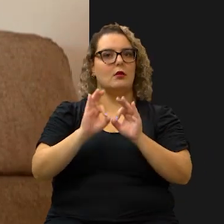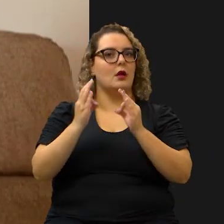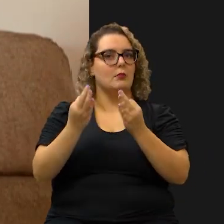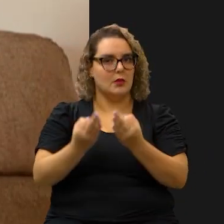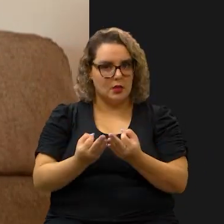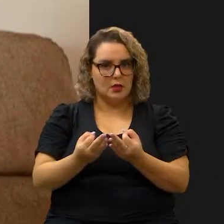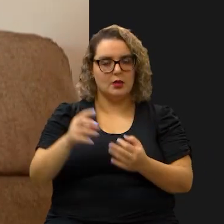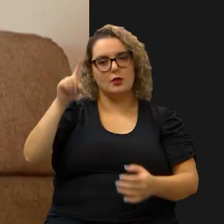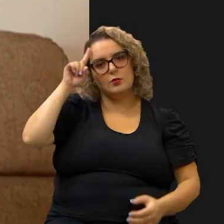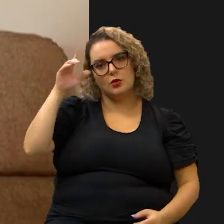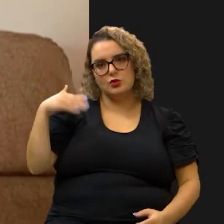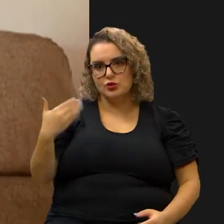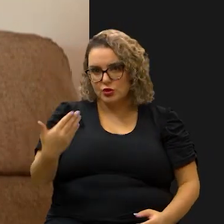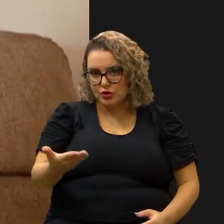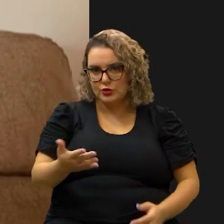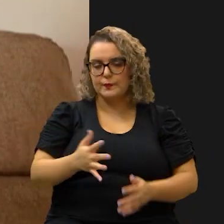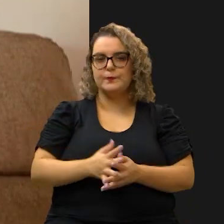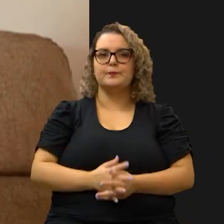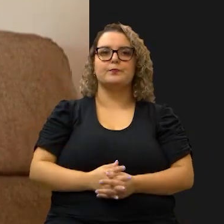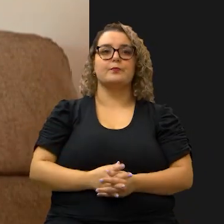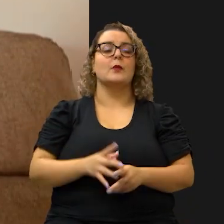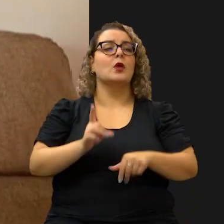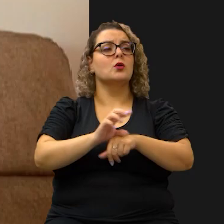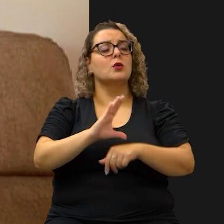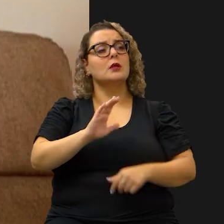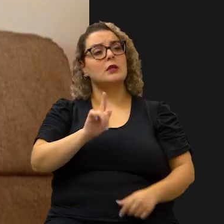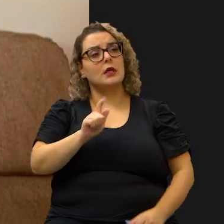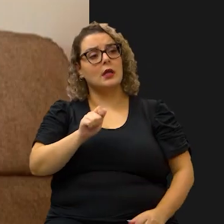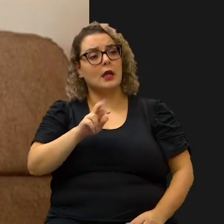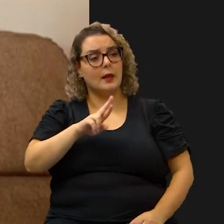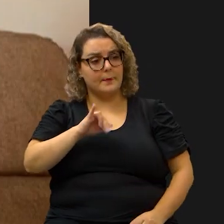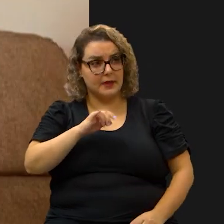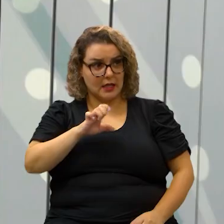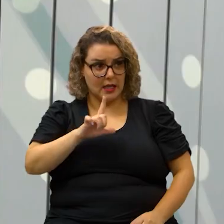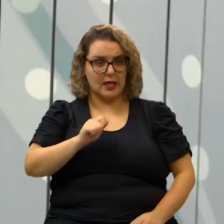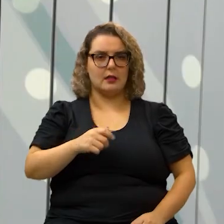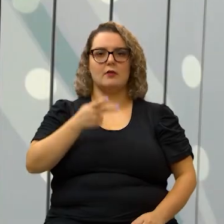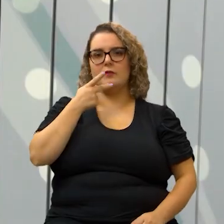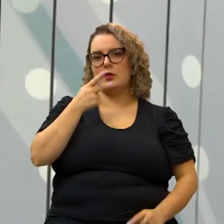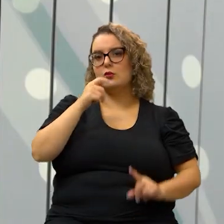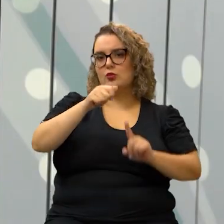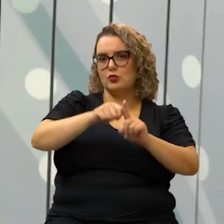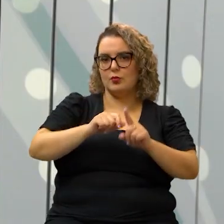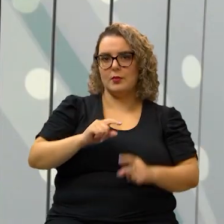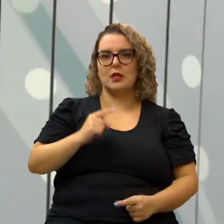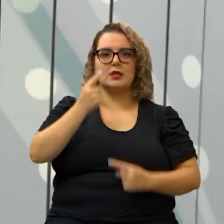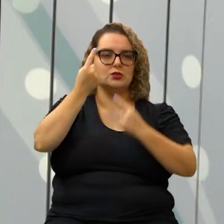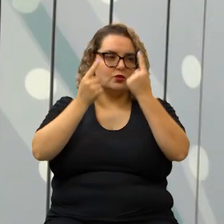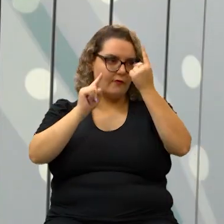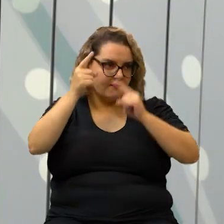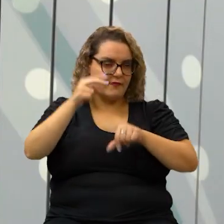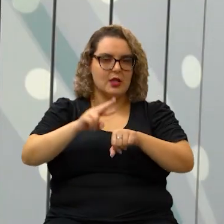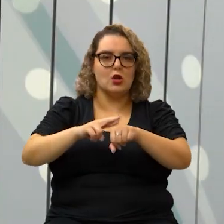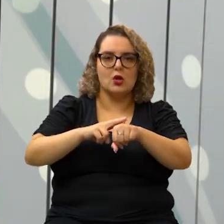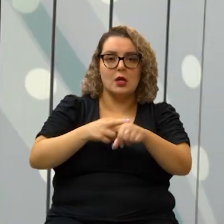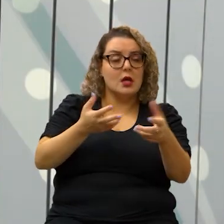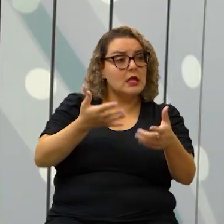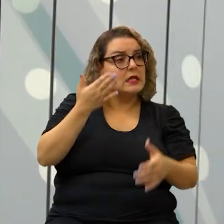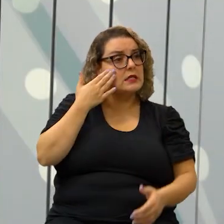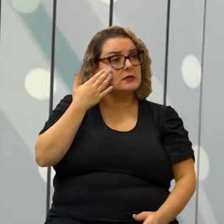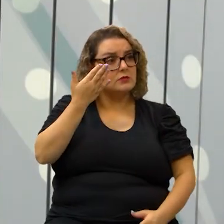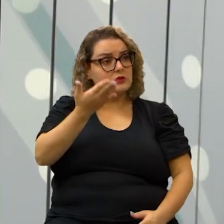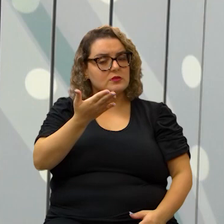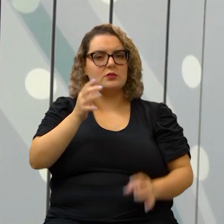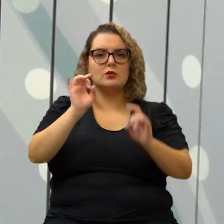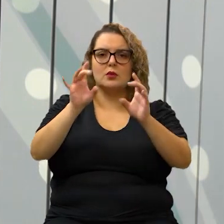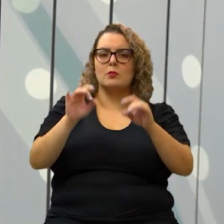para o trabalho, para a família e para o cotidiano. Doutora Gabriela, a gente está falando do mês, né, do Fevereiro Roxo.